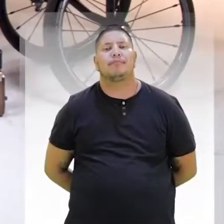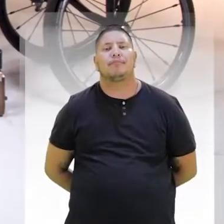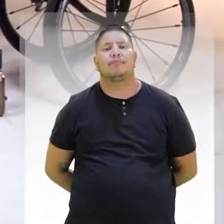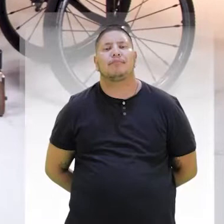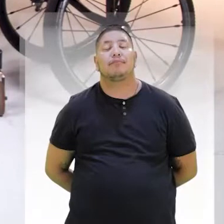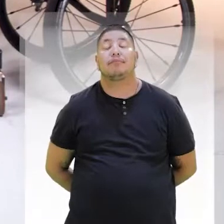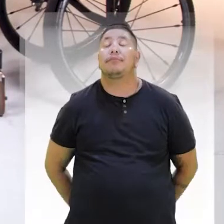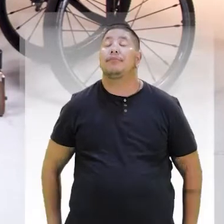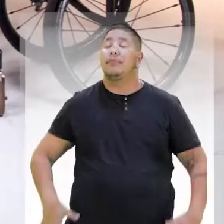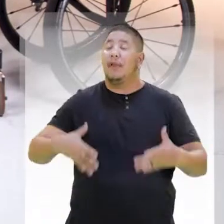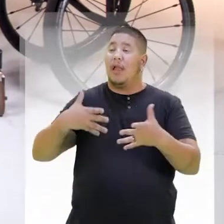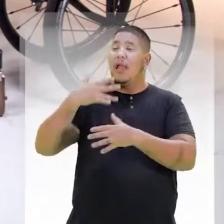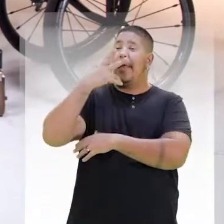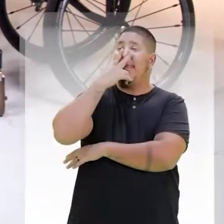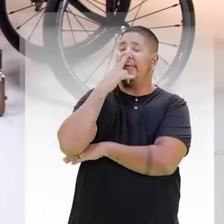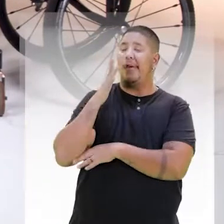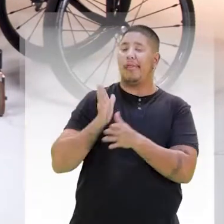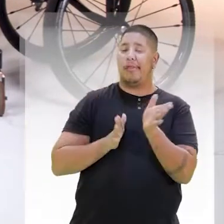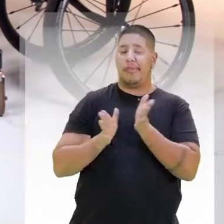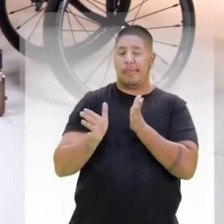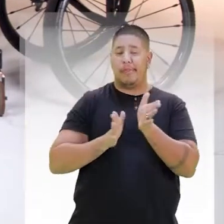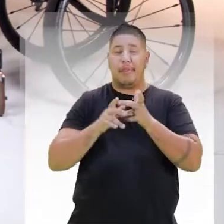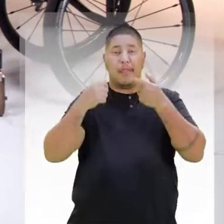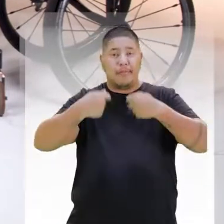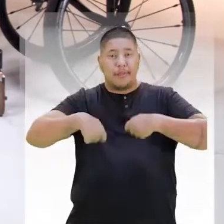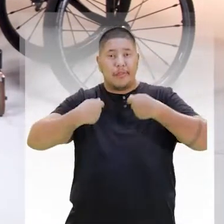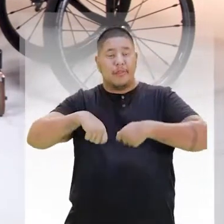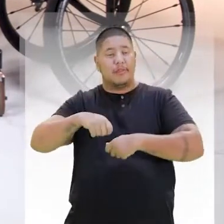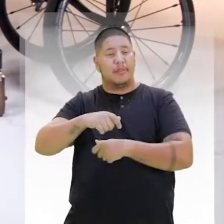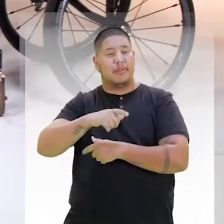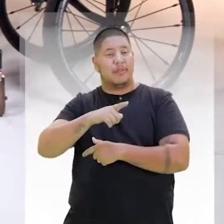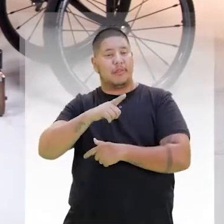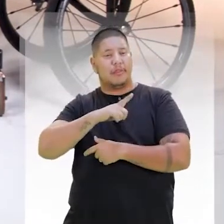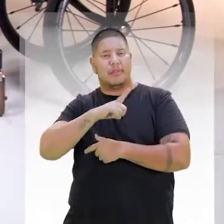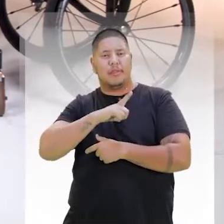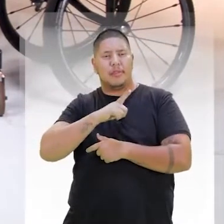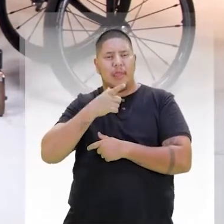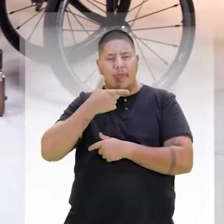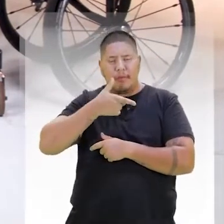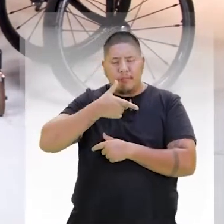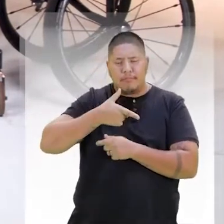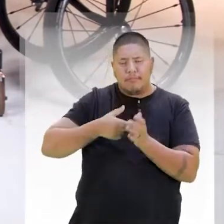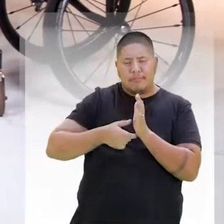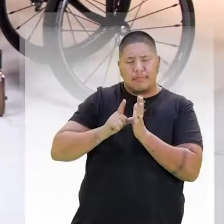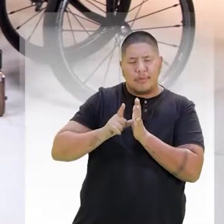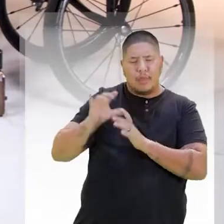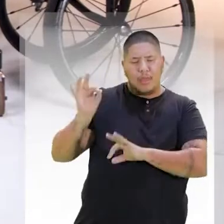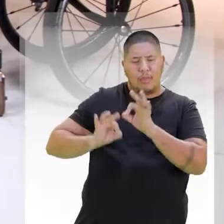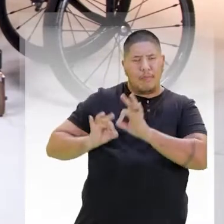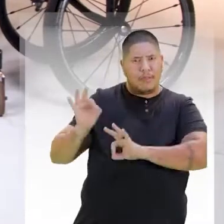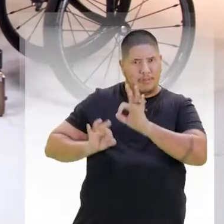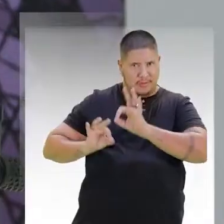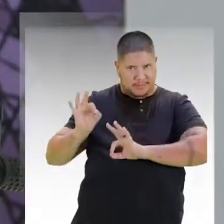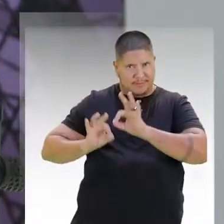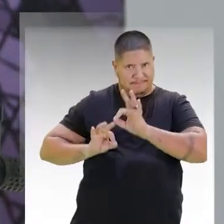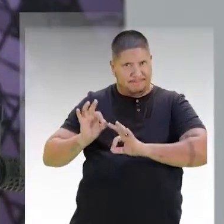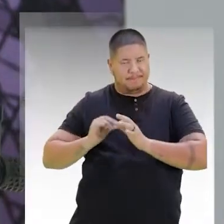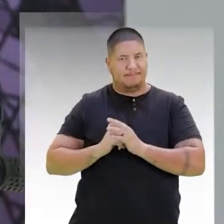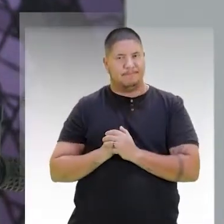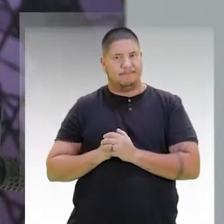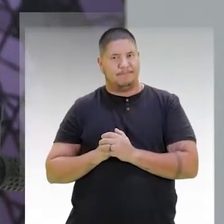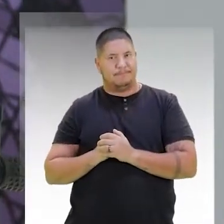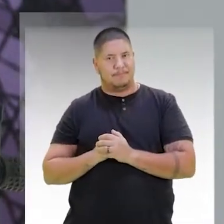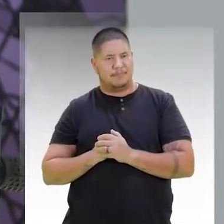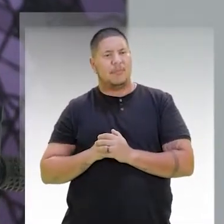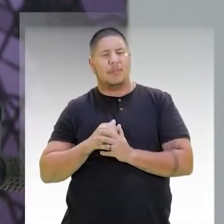acho que a acessibilidade precisa ser prevista, né? Tem que ter planejamento. Então,